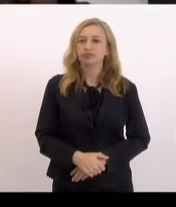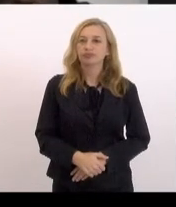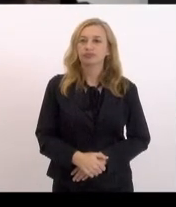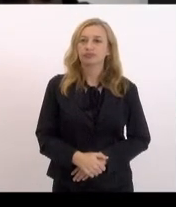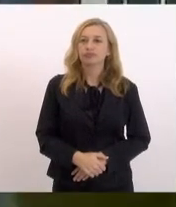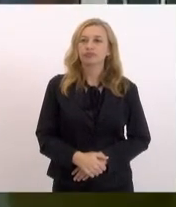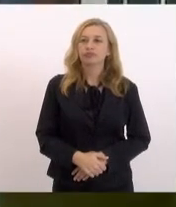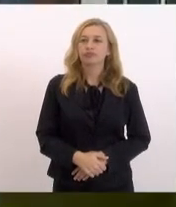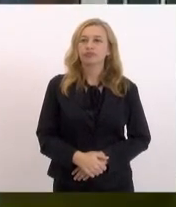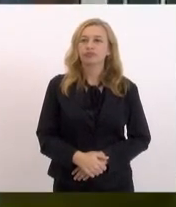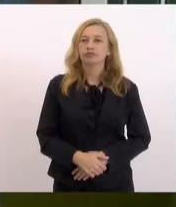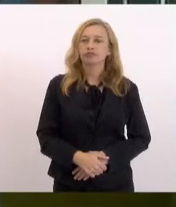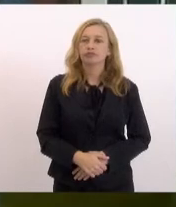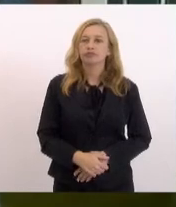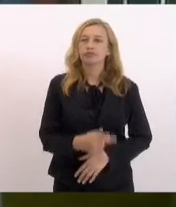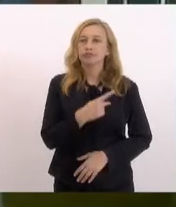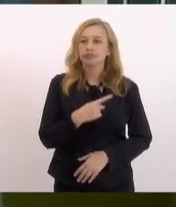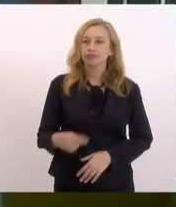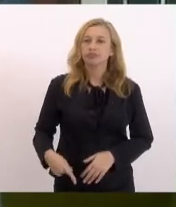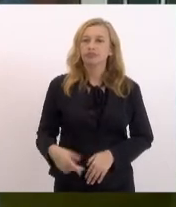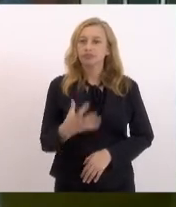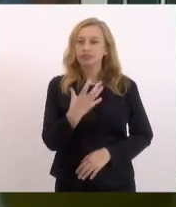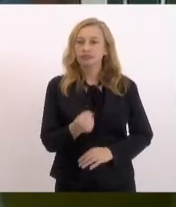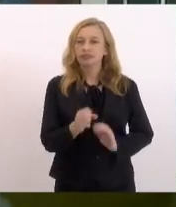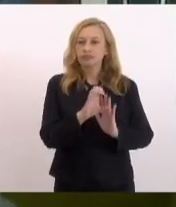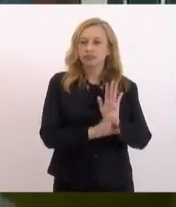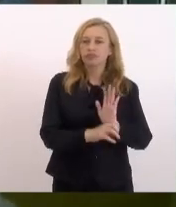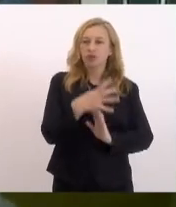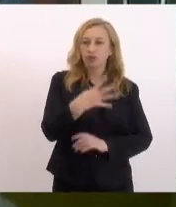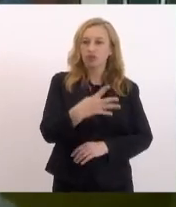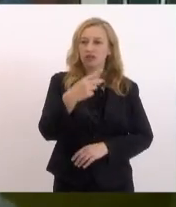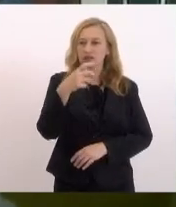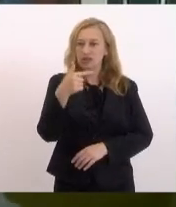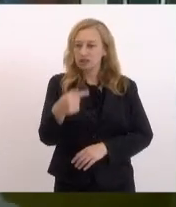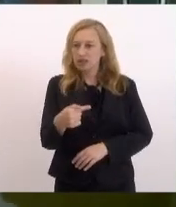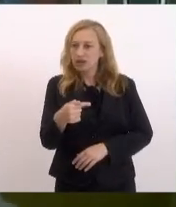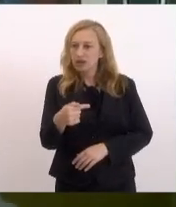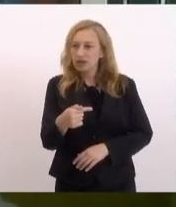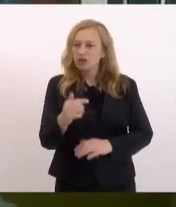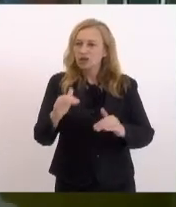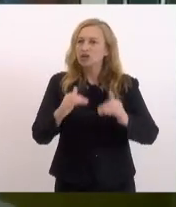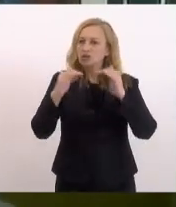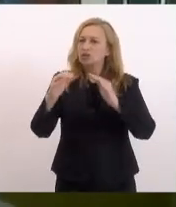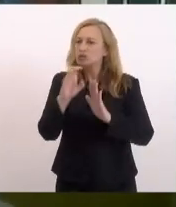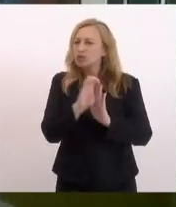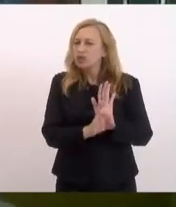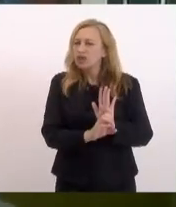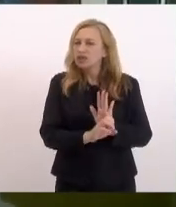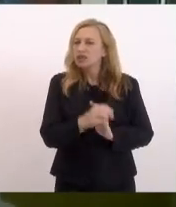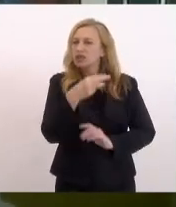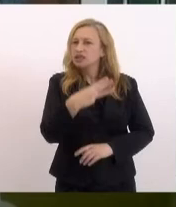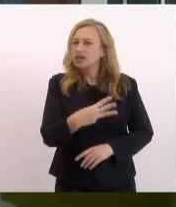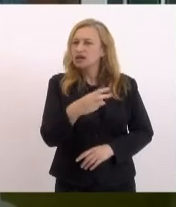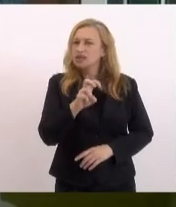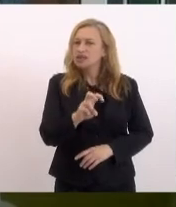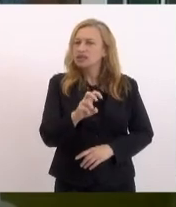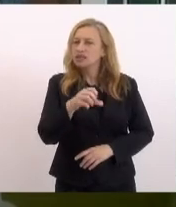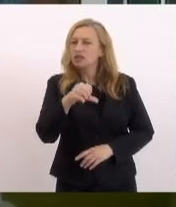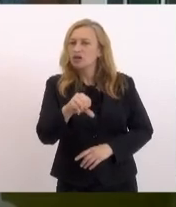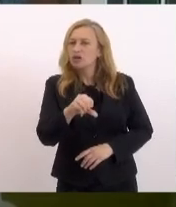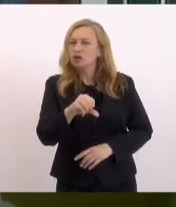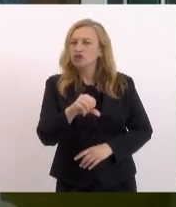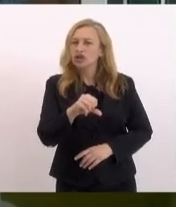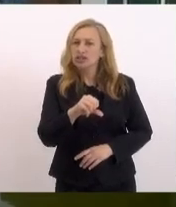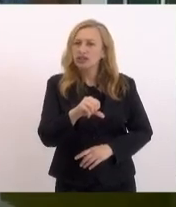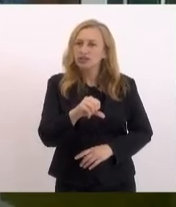Presidente, o parecer é favorável às emendas 4 e 7, favorável ao subemenda aglutinativa às emendas 3, 5 e 9,